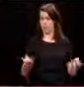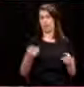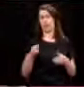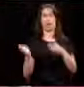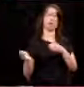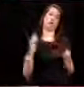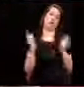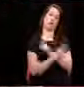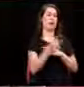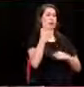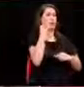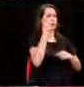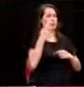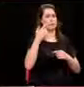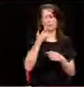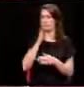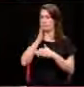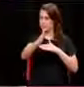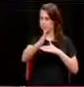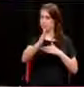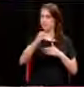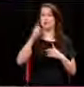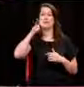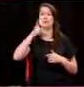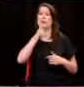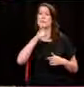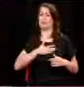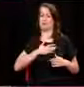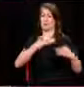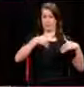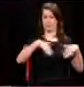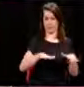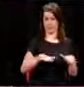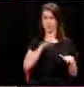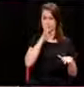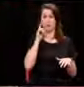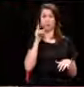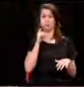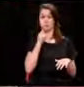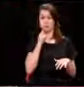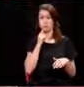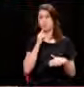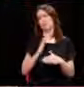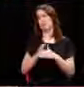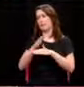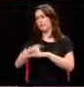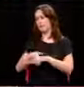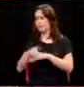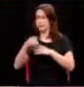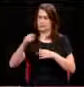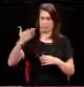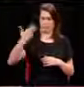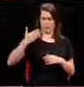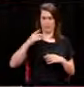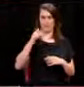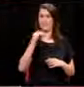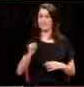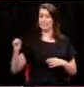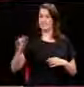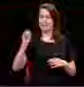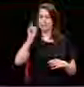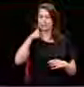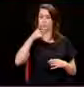Portanto, aqui há um intermediário. Exatamente. Pelo meio que vai, de facto, alargar o tempo em chamada. De facto, os nossos tempos médios